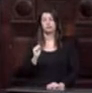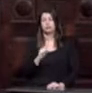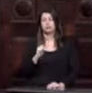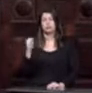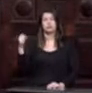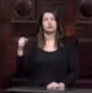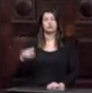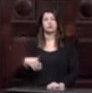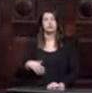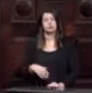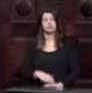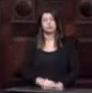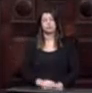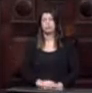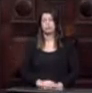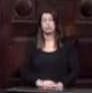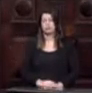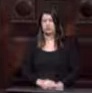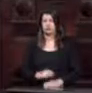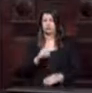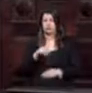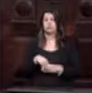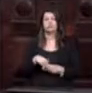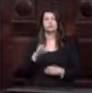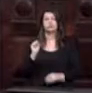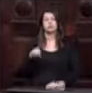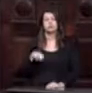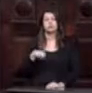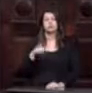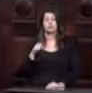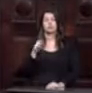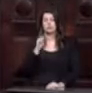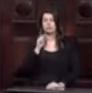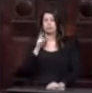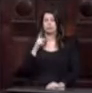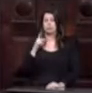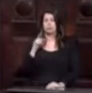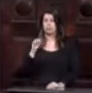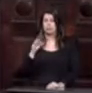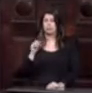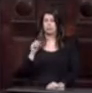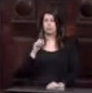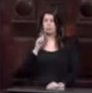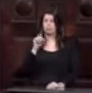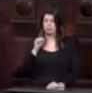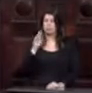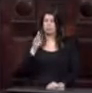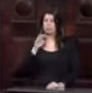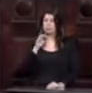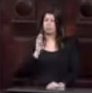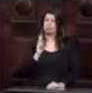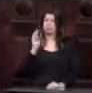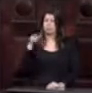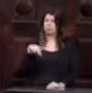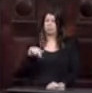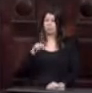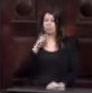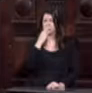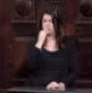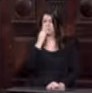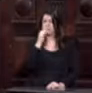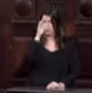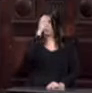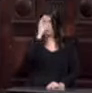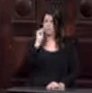aprovam, permaneçam como estão. Rejeitado com voto sim, deputado Paulo Ramos, Zaqueu Teixeira, o Anderson, Julianelli, Tio